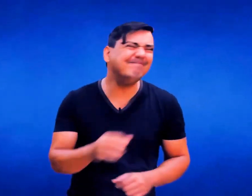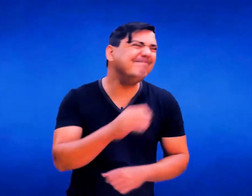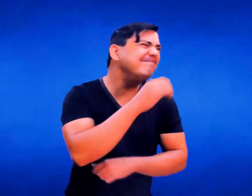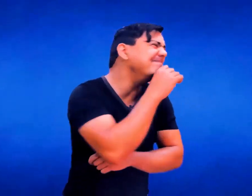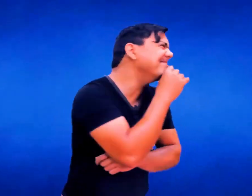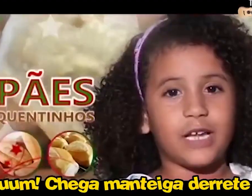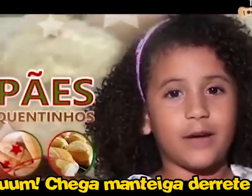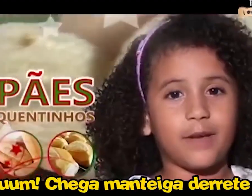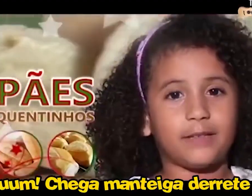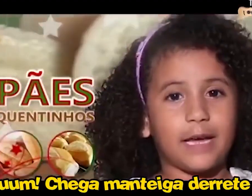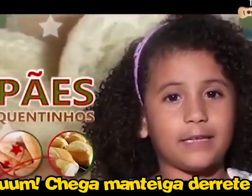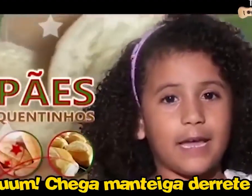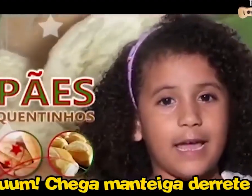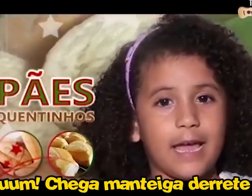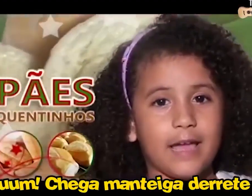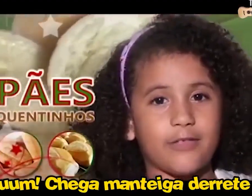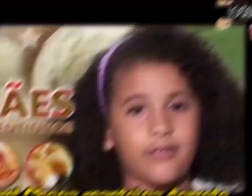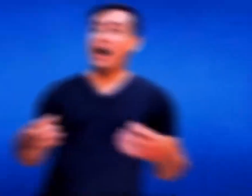contou...